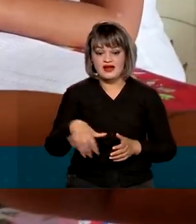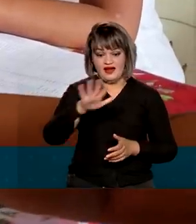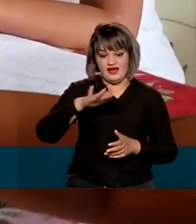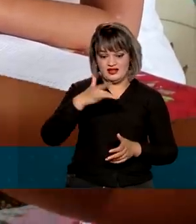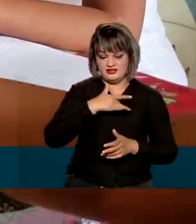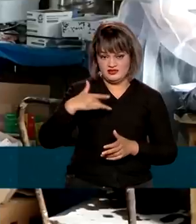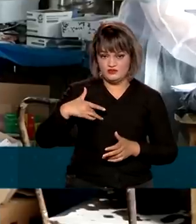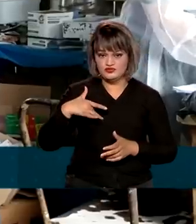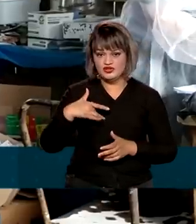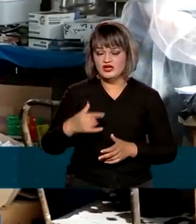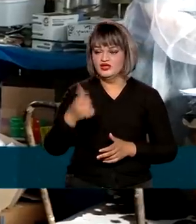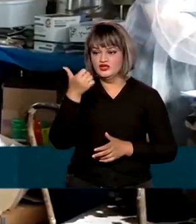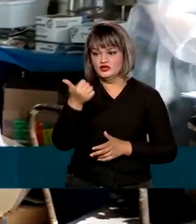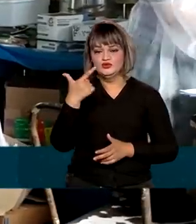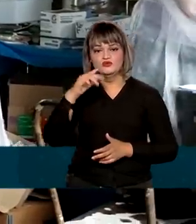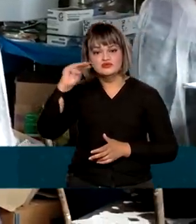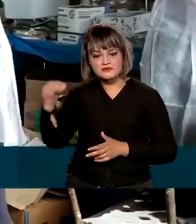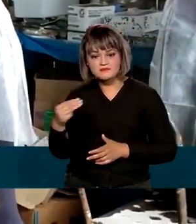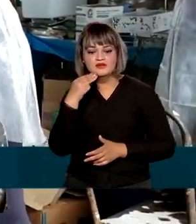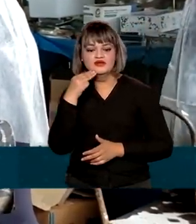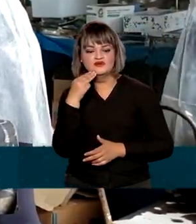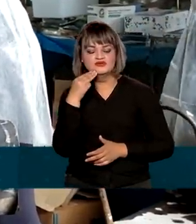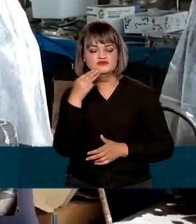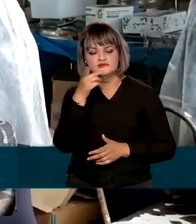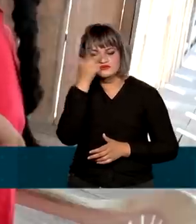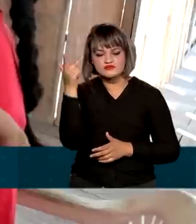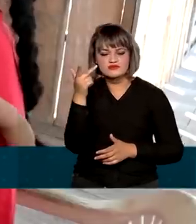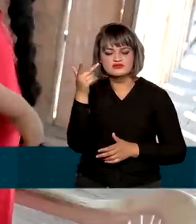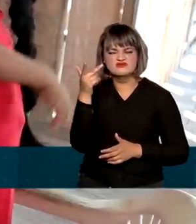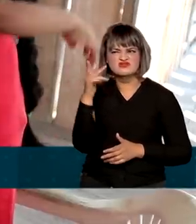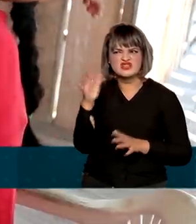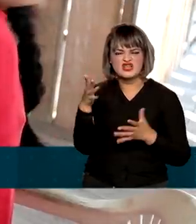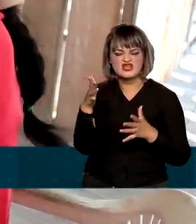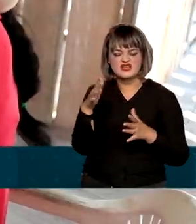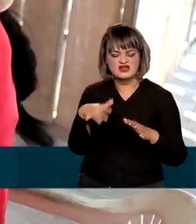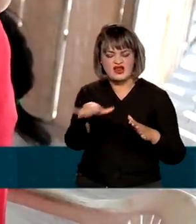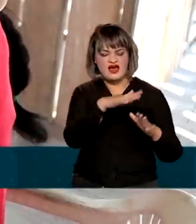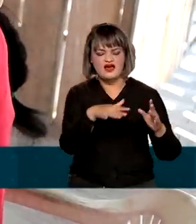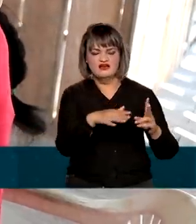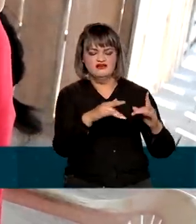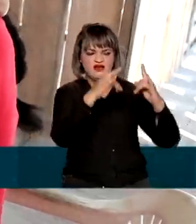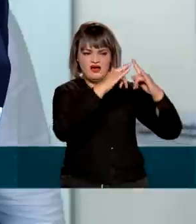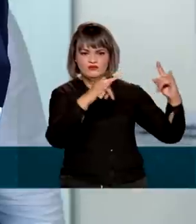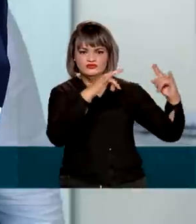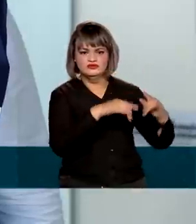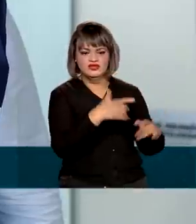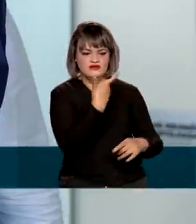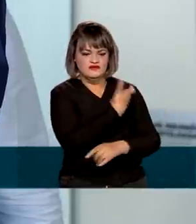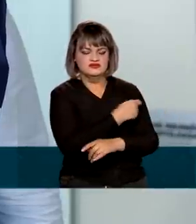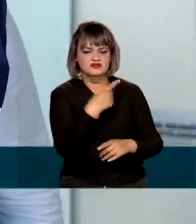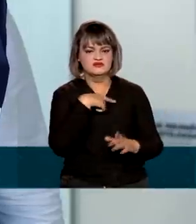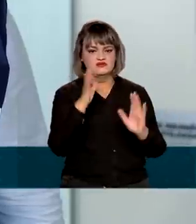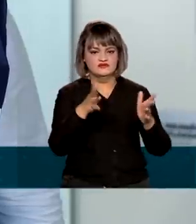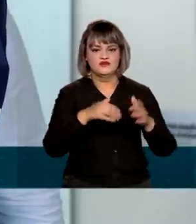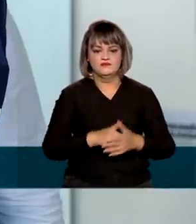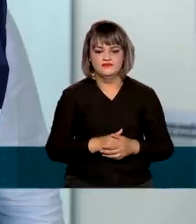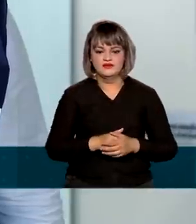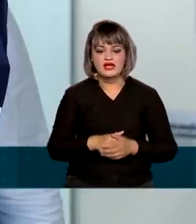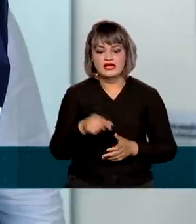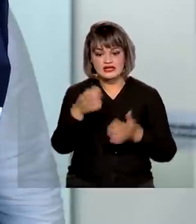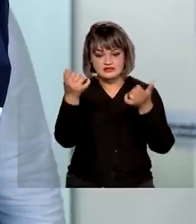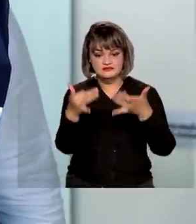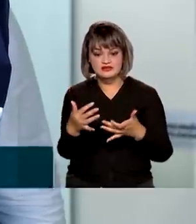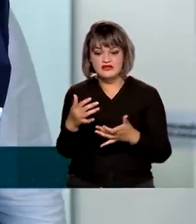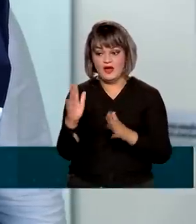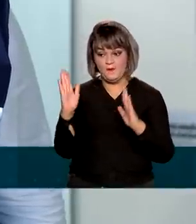da saúde foram mais de Oi gente atendimentos na cerca de seis mil aldeias existentes no país um ano promissor o olho